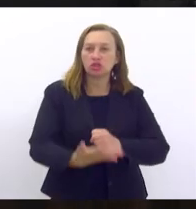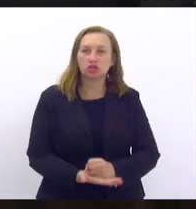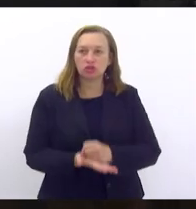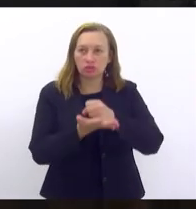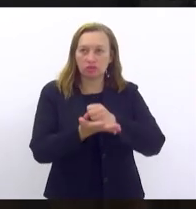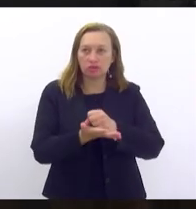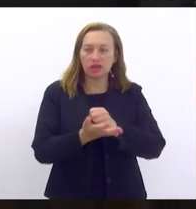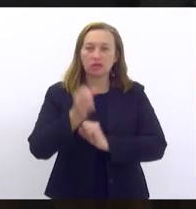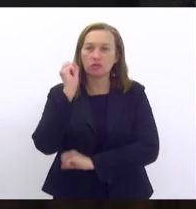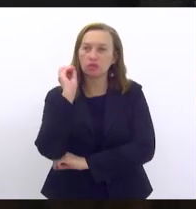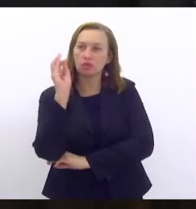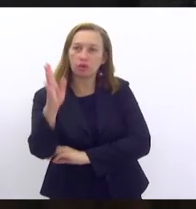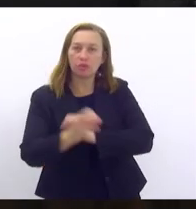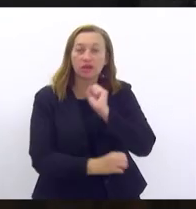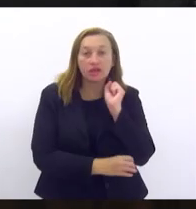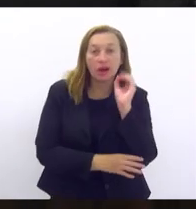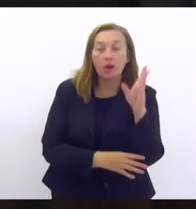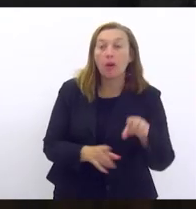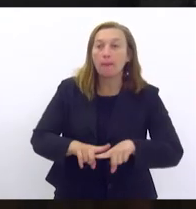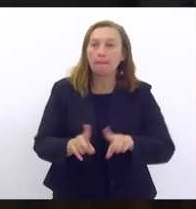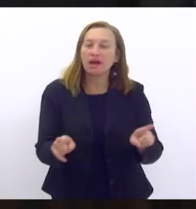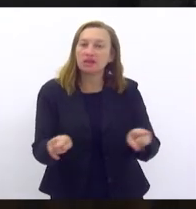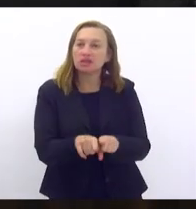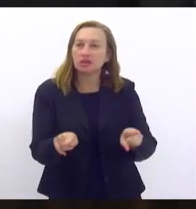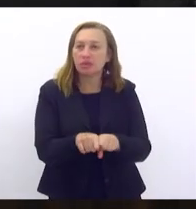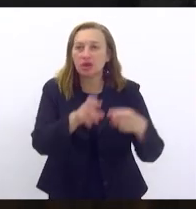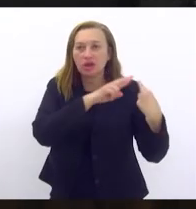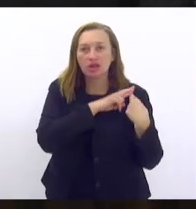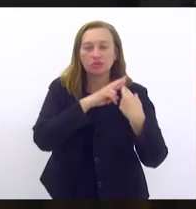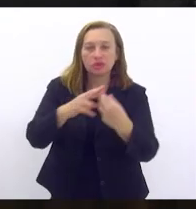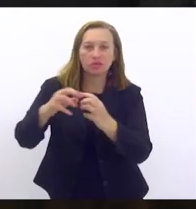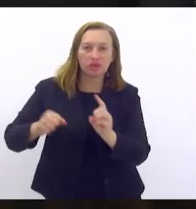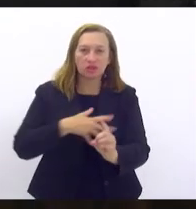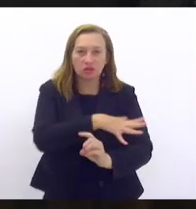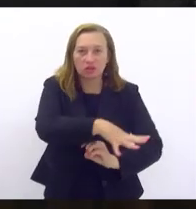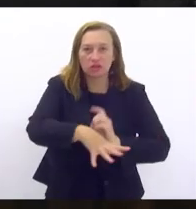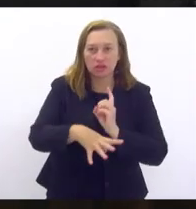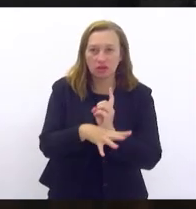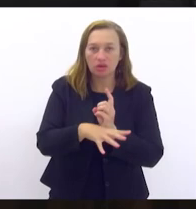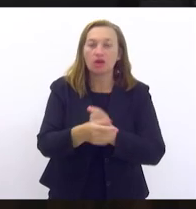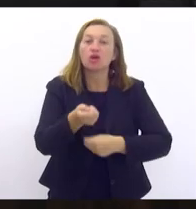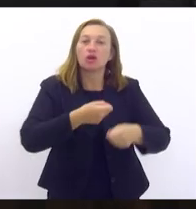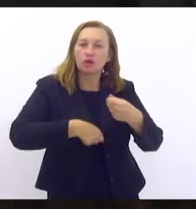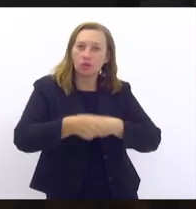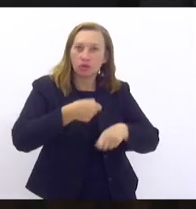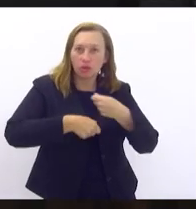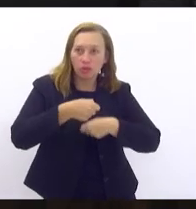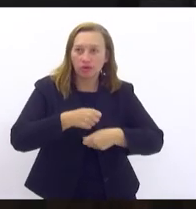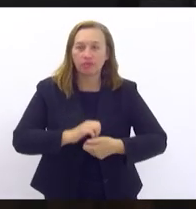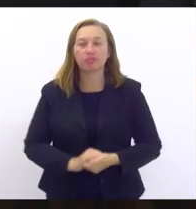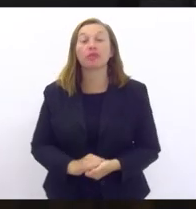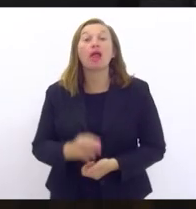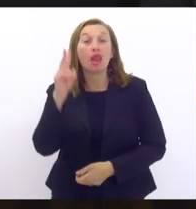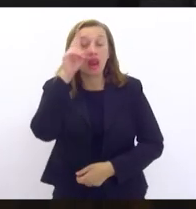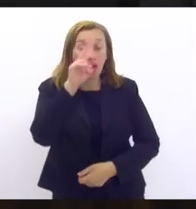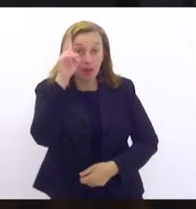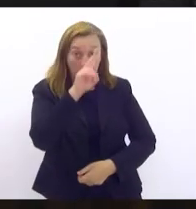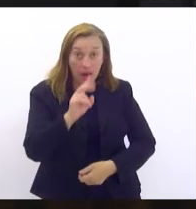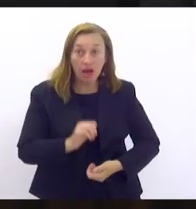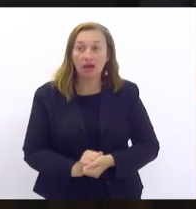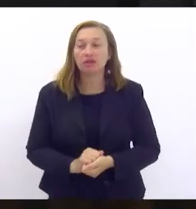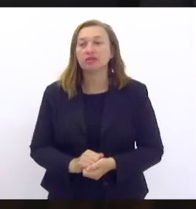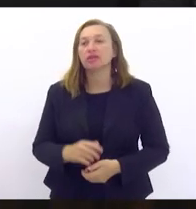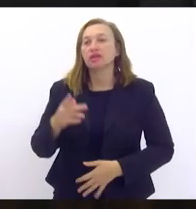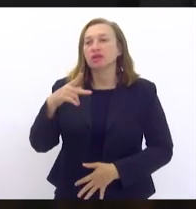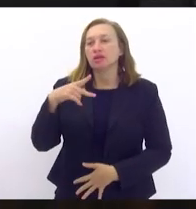ambiental Mas também de responsabilidade social e econômica devemos lembrar que as